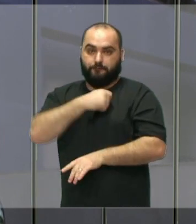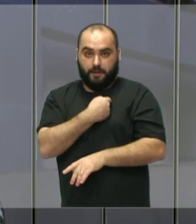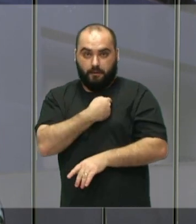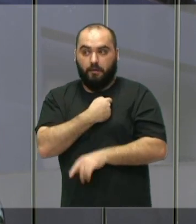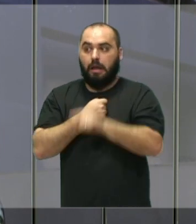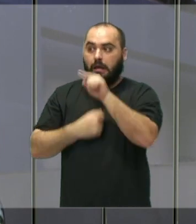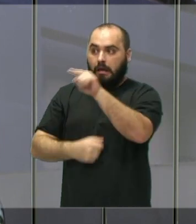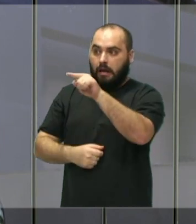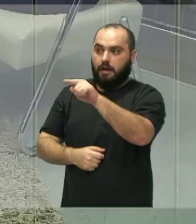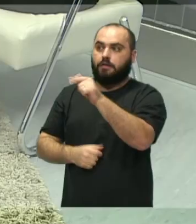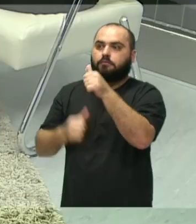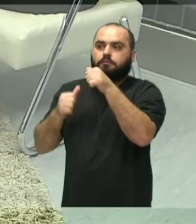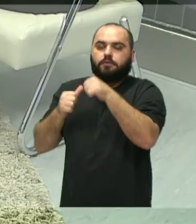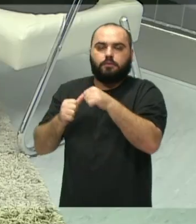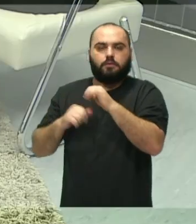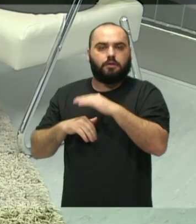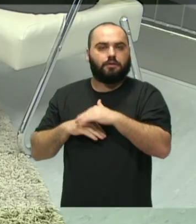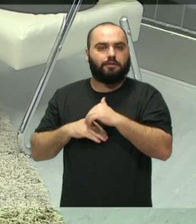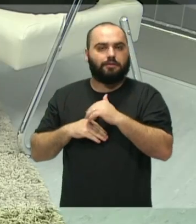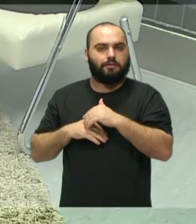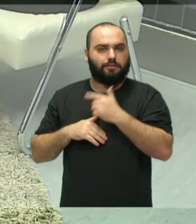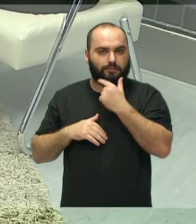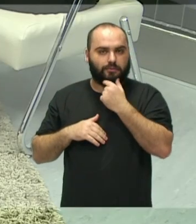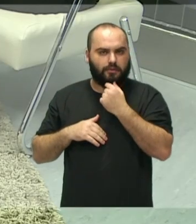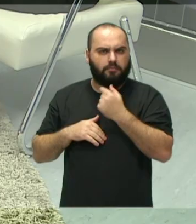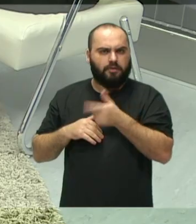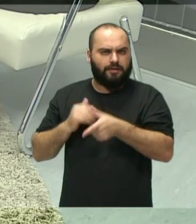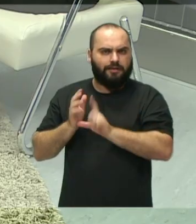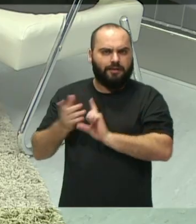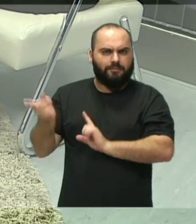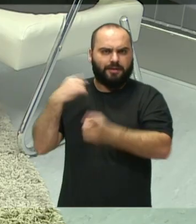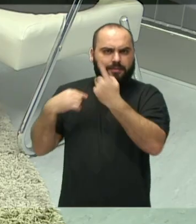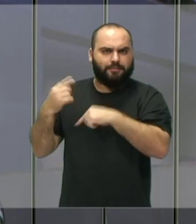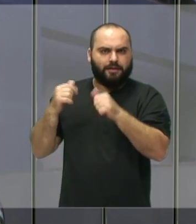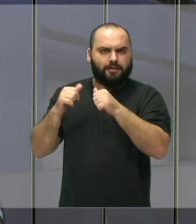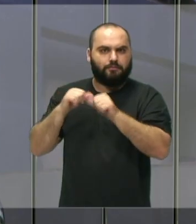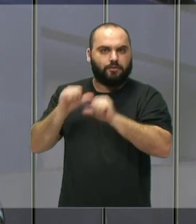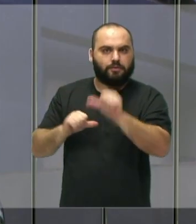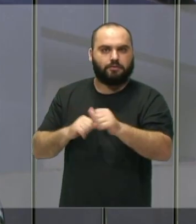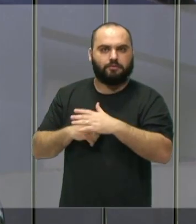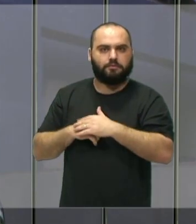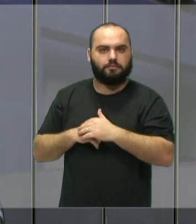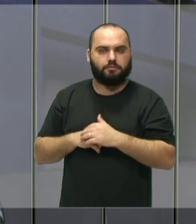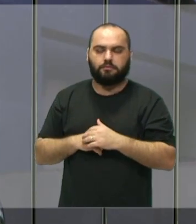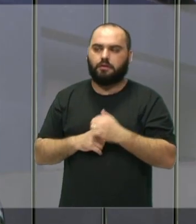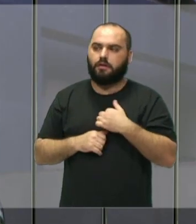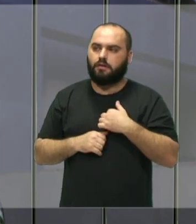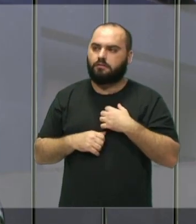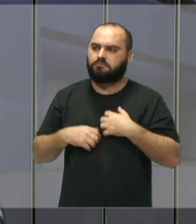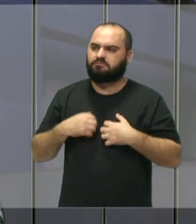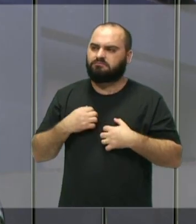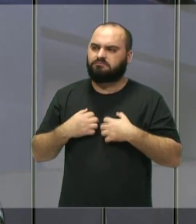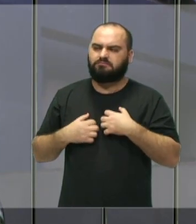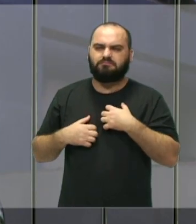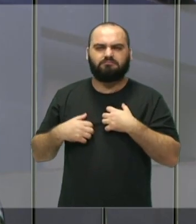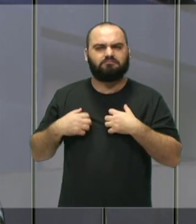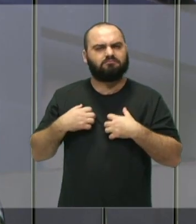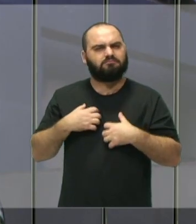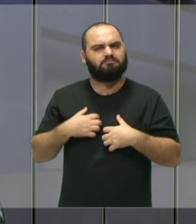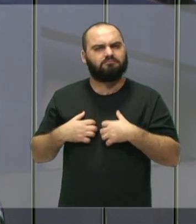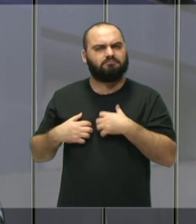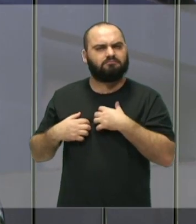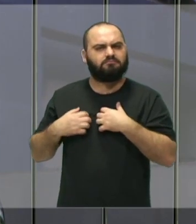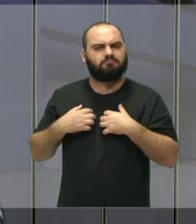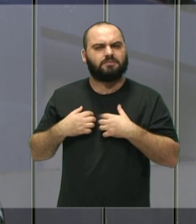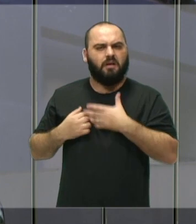ele virou um poodle. Aí eu fiquei pensando, que raiva, assim, sabe? Que nojo de homens que são valentes